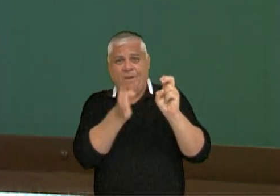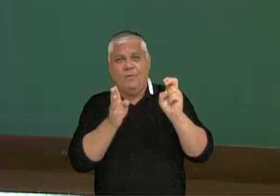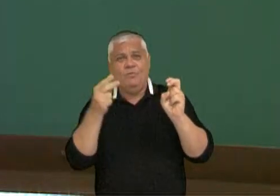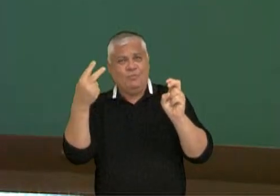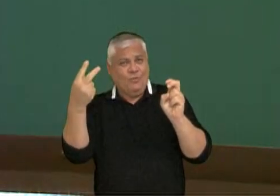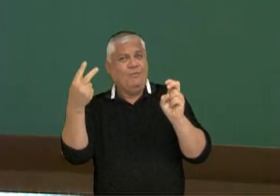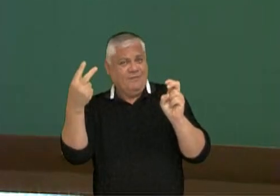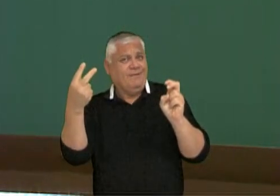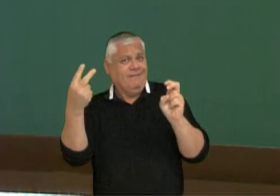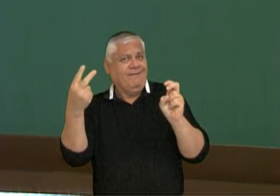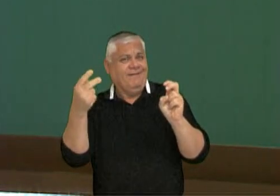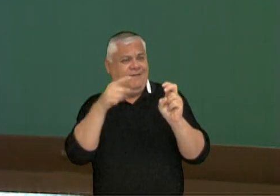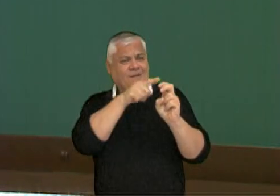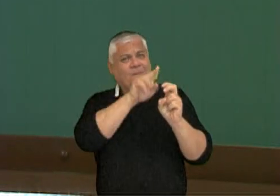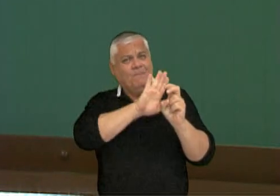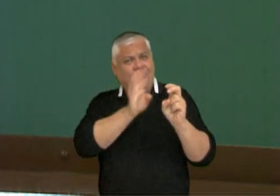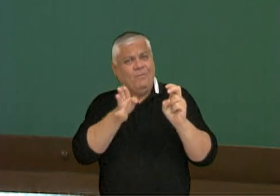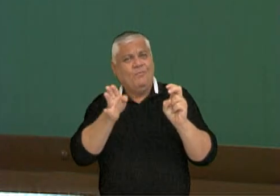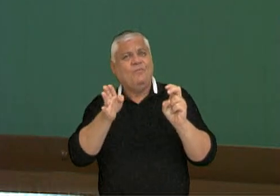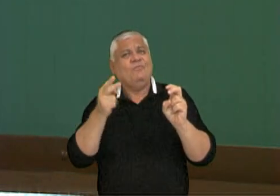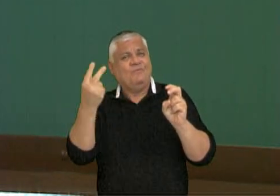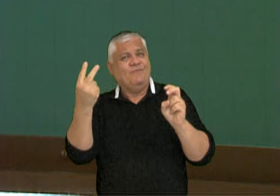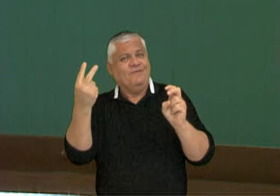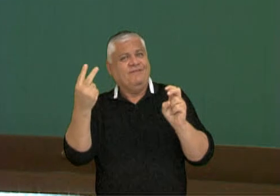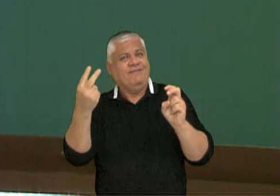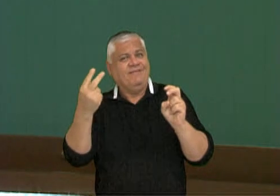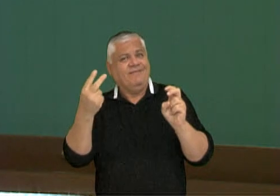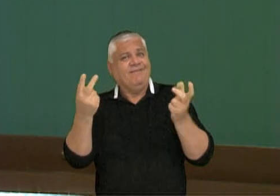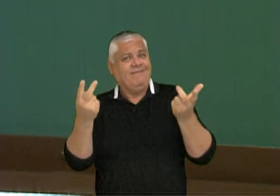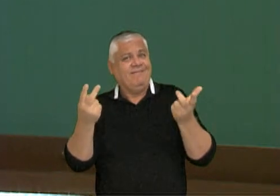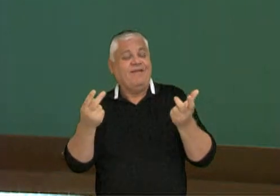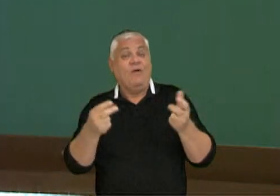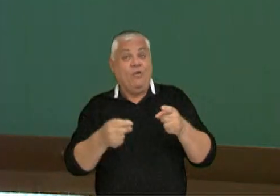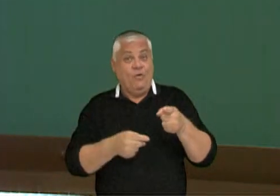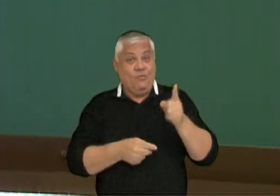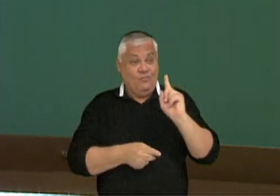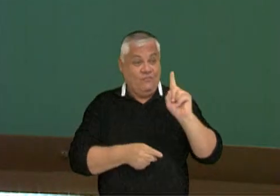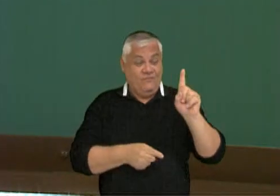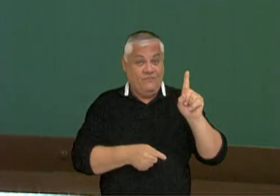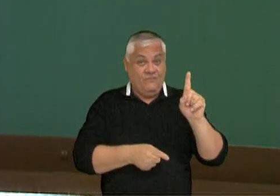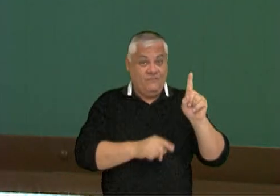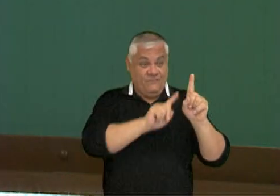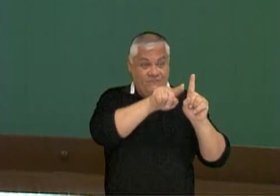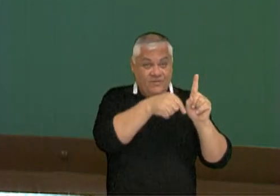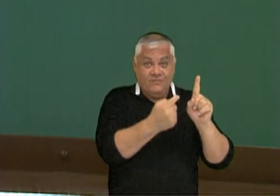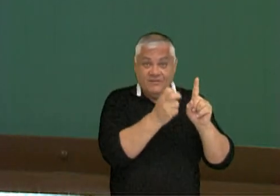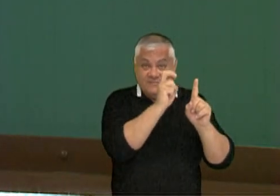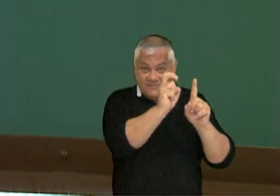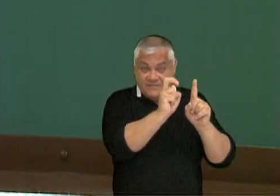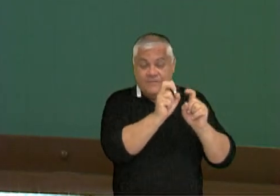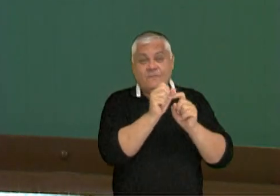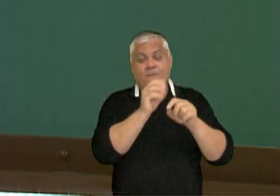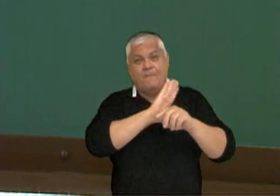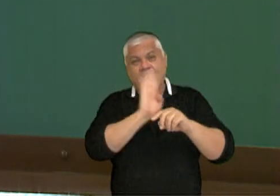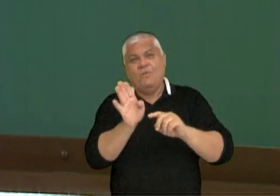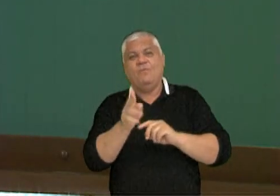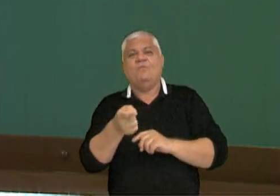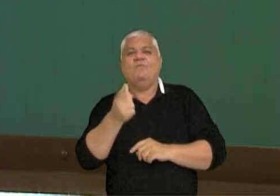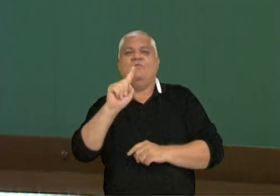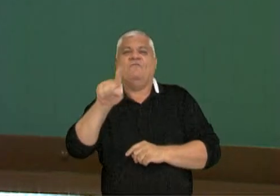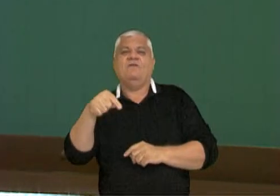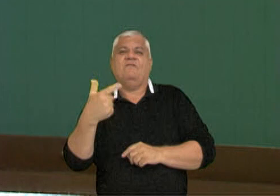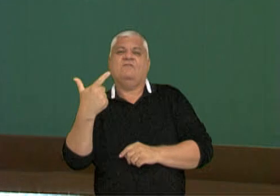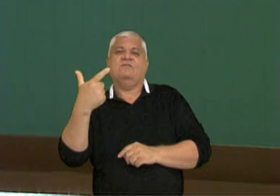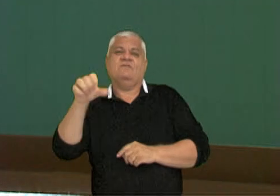Então, 1,5 é maior que 1,29, tudo bem? Se você achar melhor,